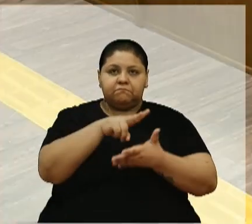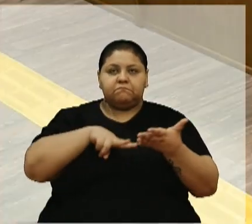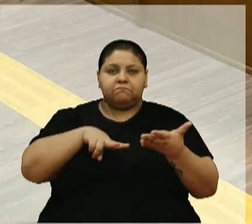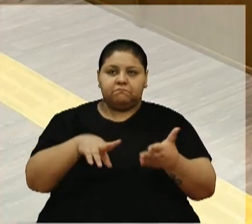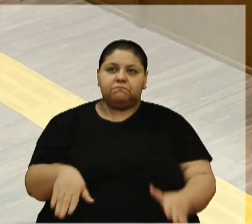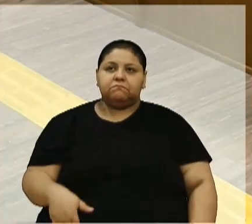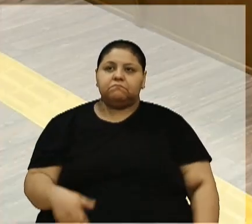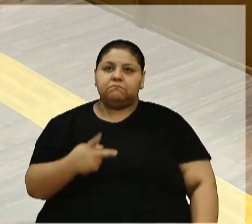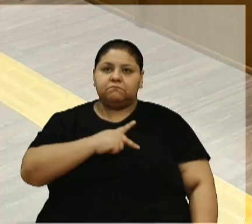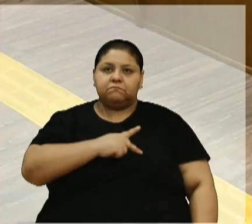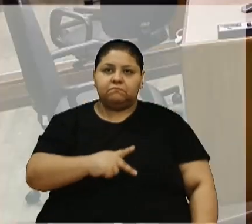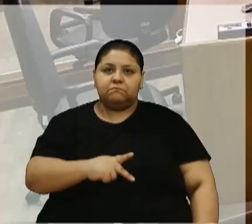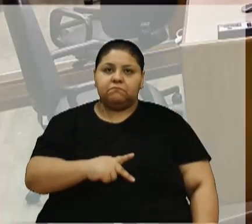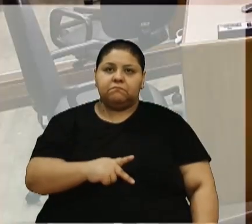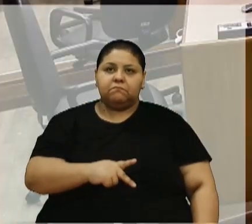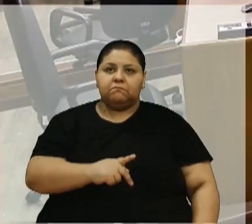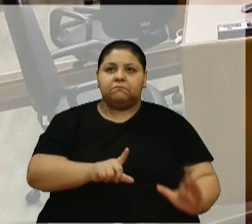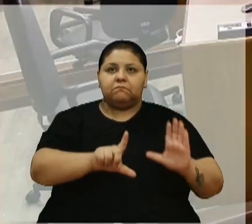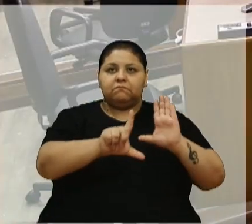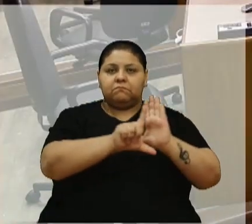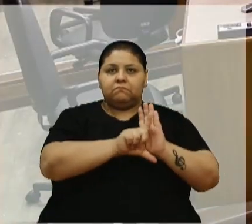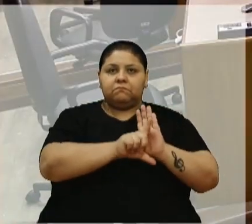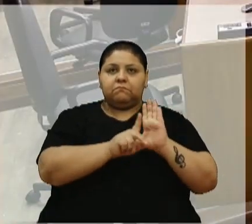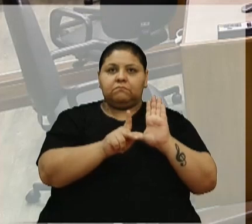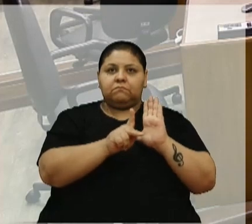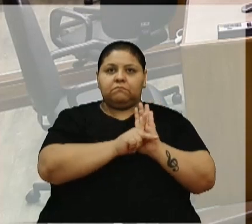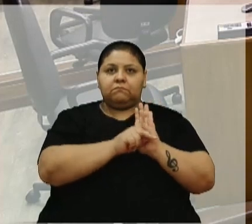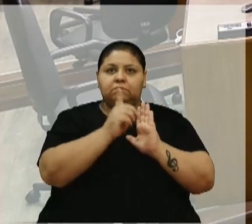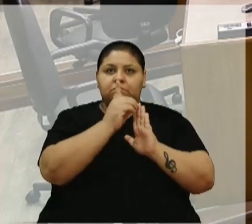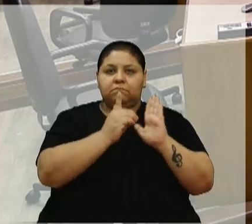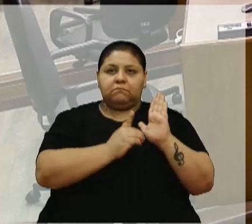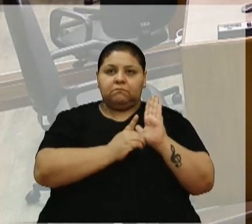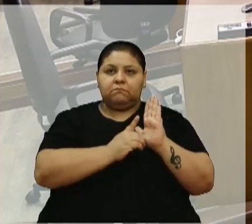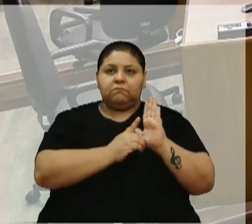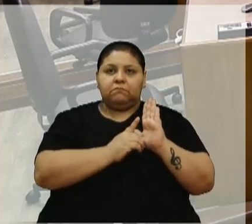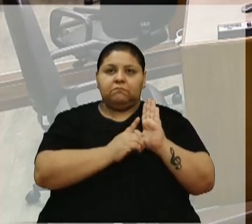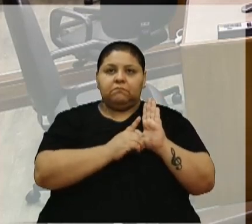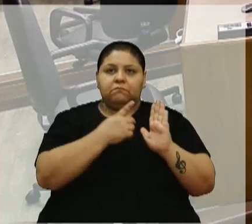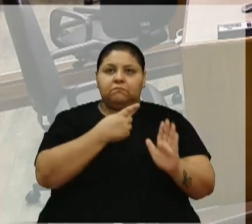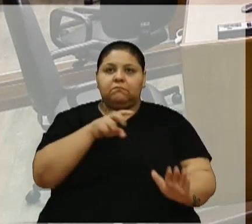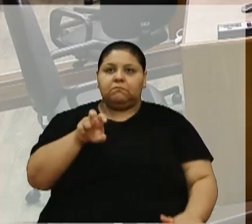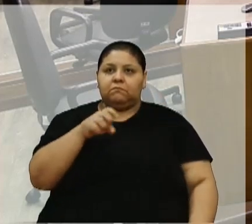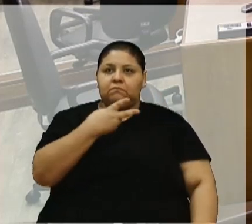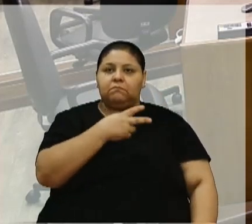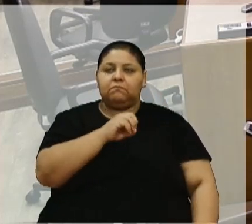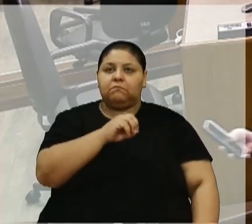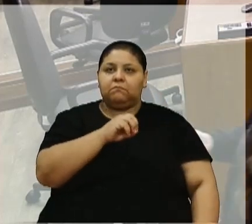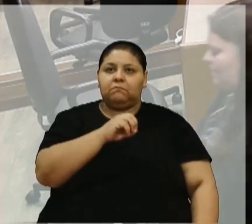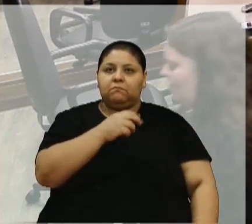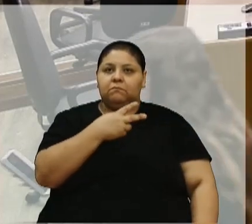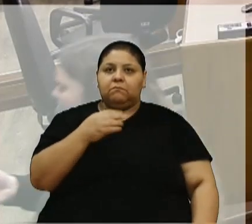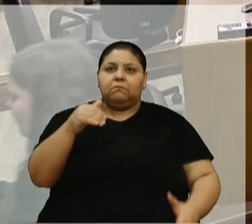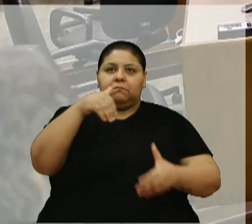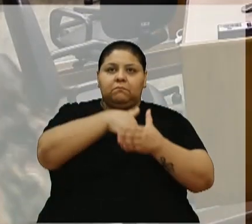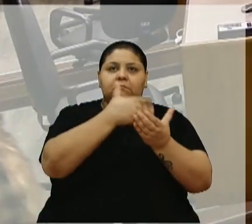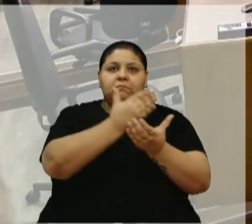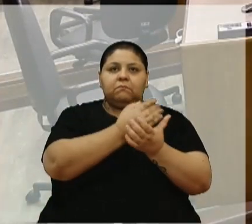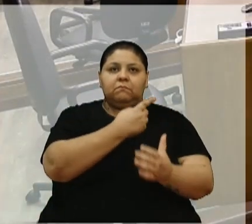parecer. Senhora Presidente, pela legalidade do projeto de decreto legislativo número 15/2024, contido no processo